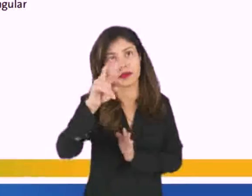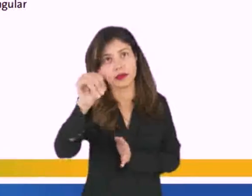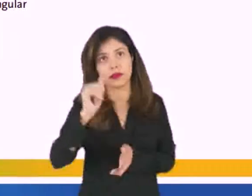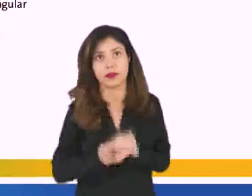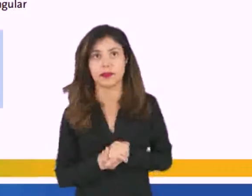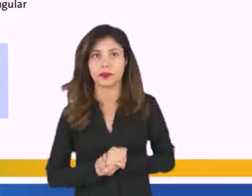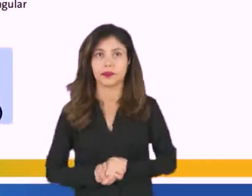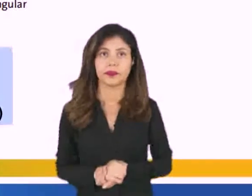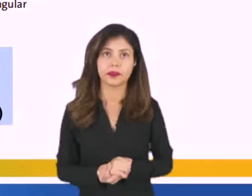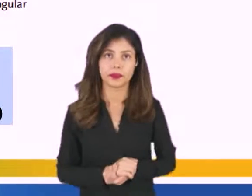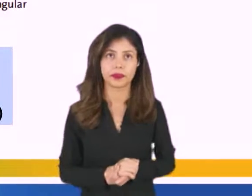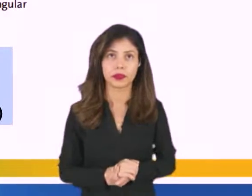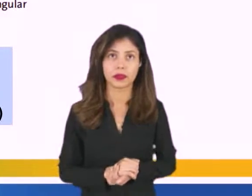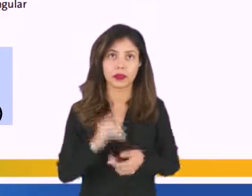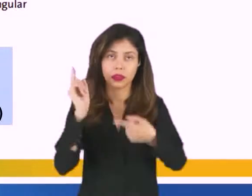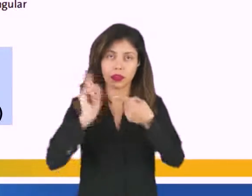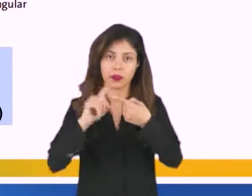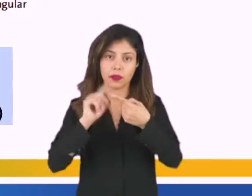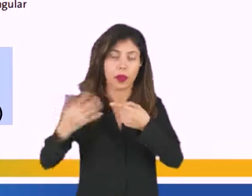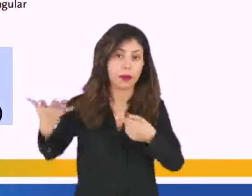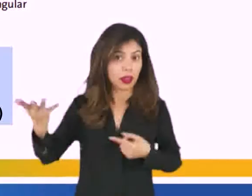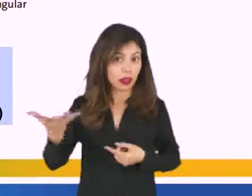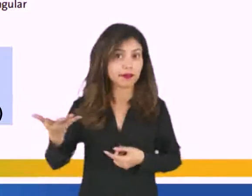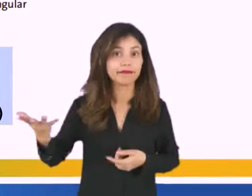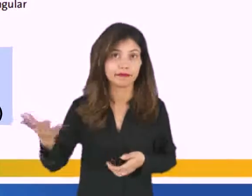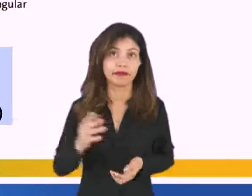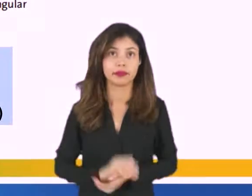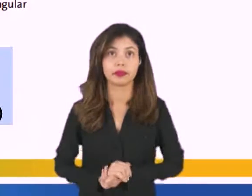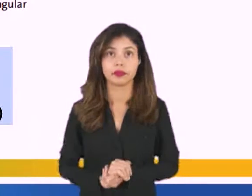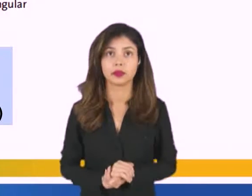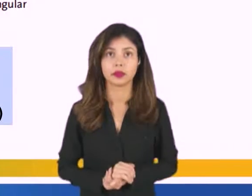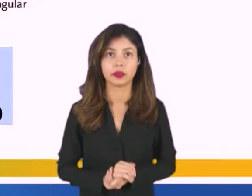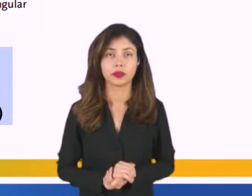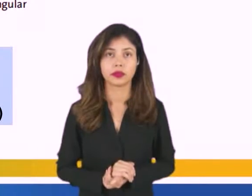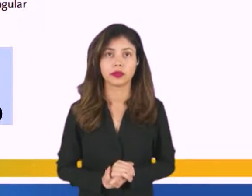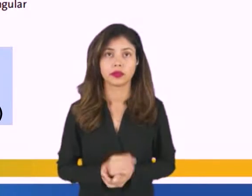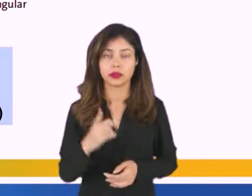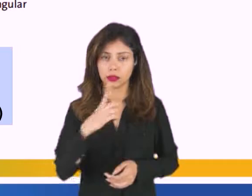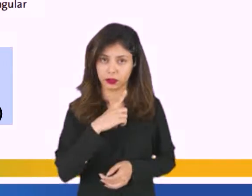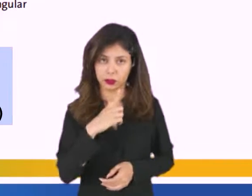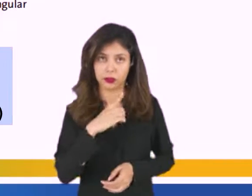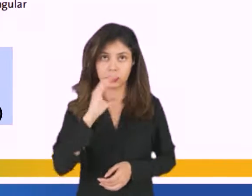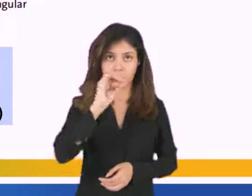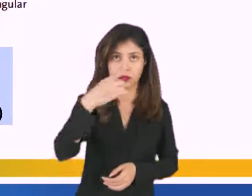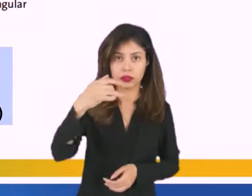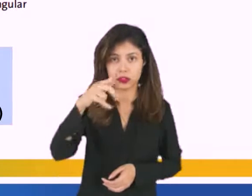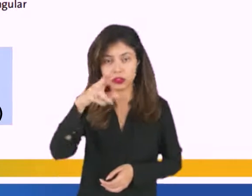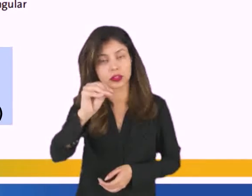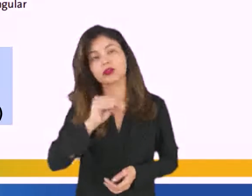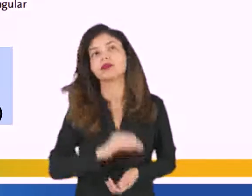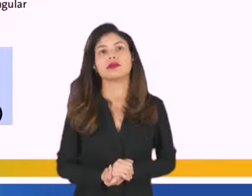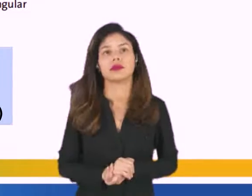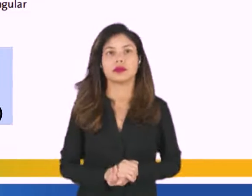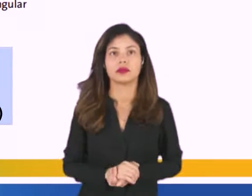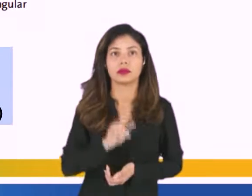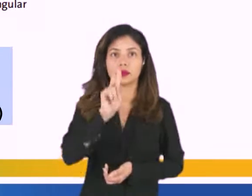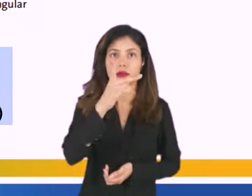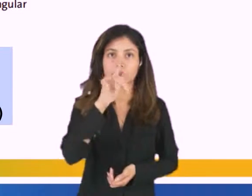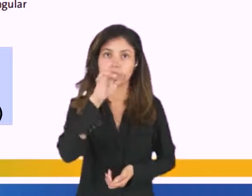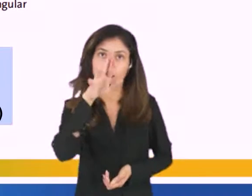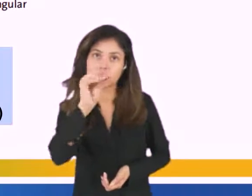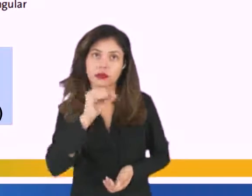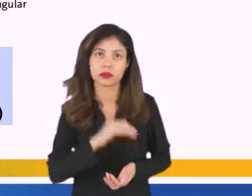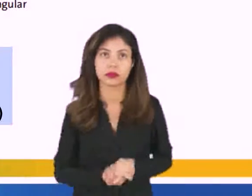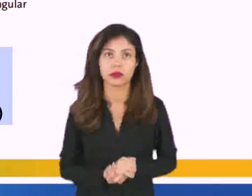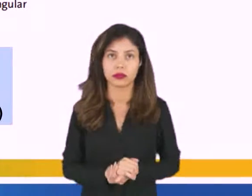temos os elementos básicos, né, que é compostos que têm oxigênio, os haletos